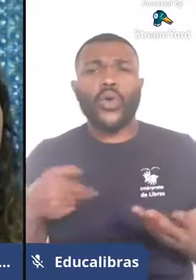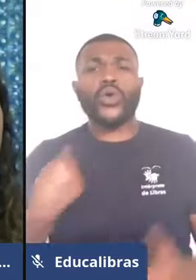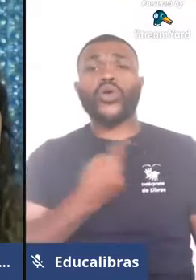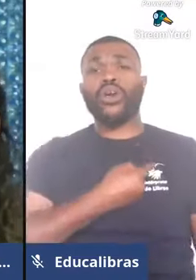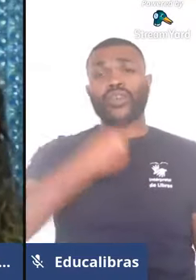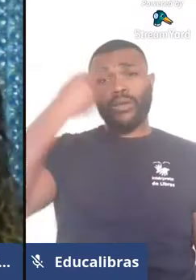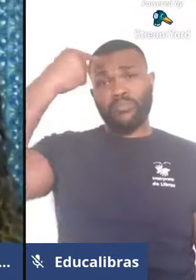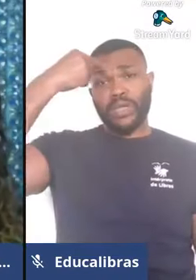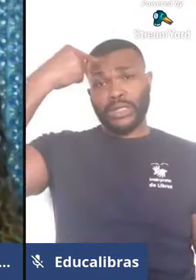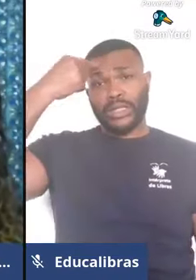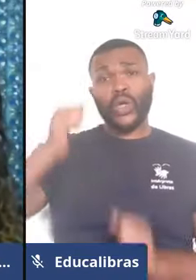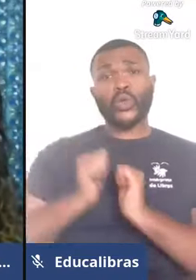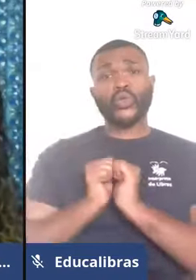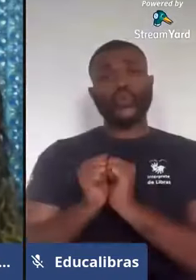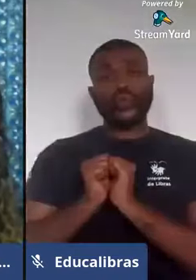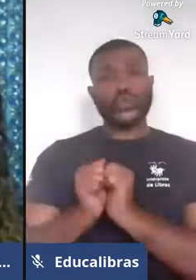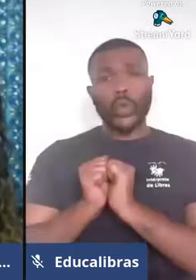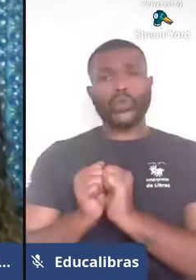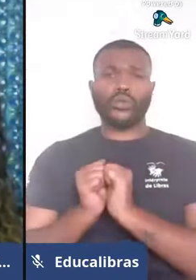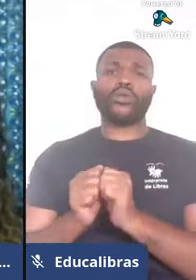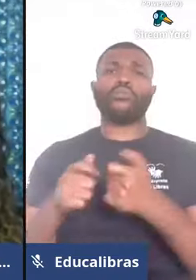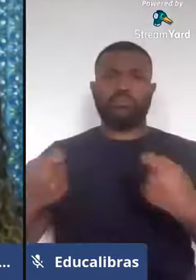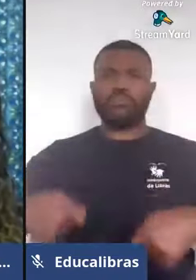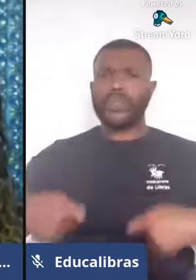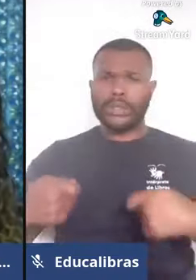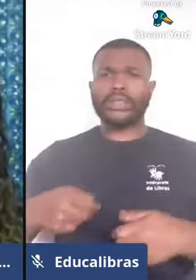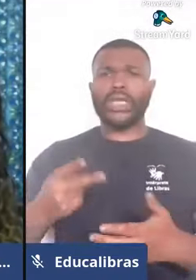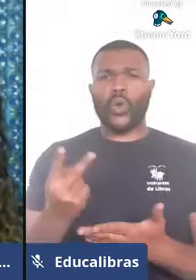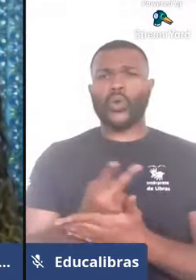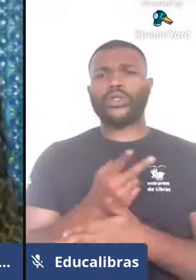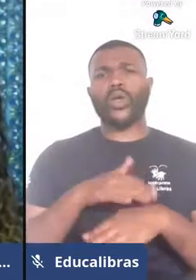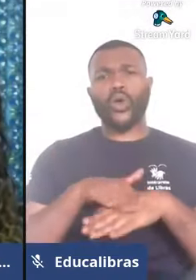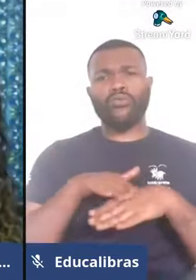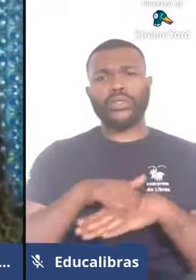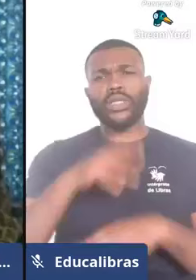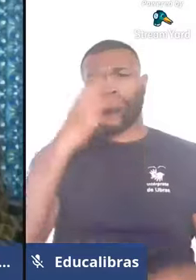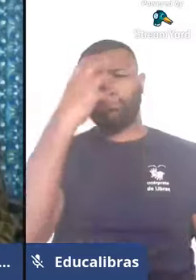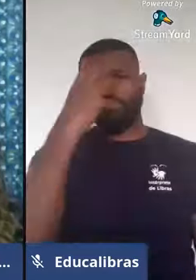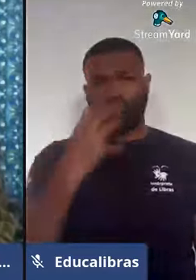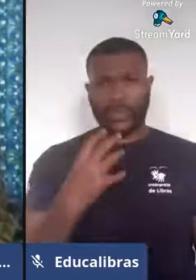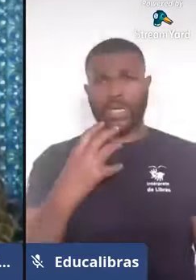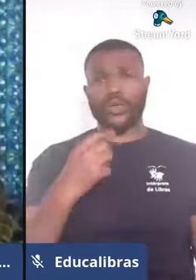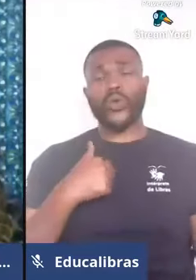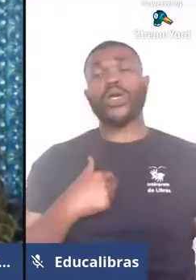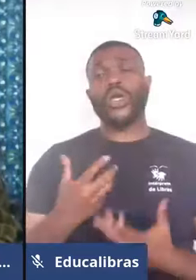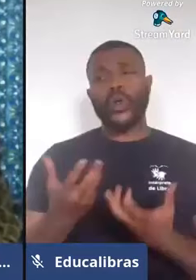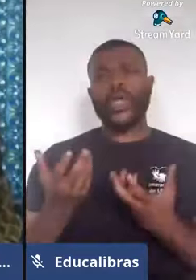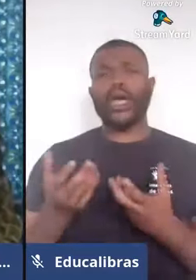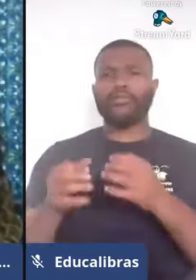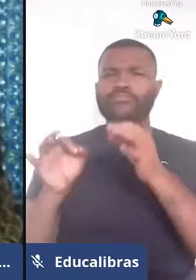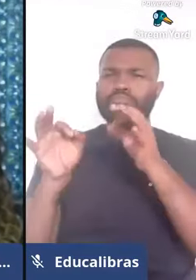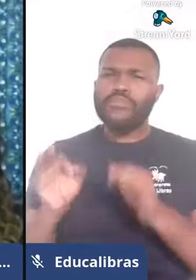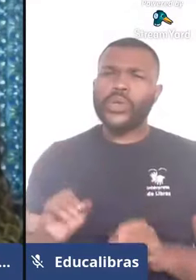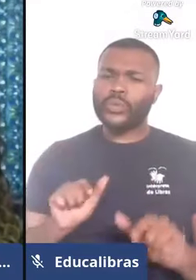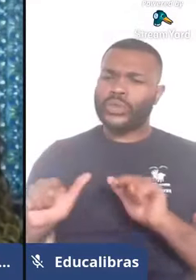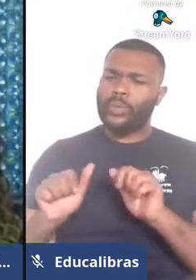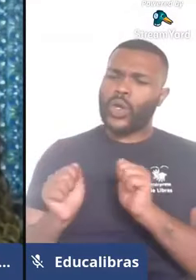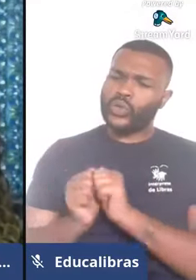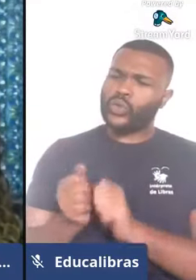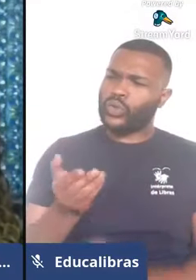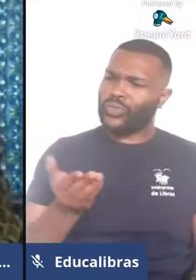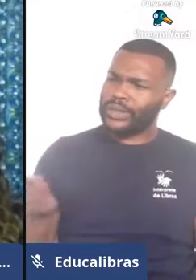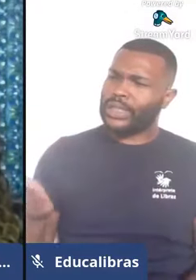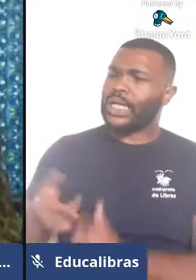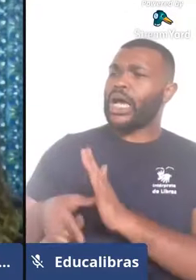coisa, mas não vamos deixar passar, não. Vamos falar sério, porque eu quero, com certeza, trabalhar com vocês antes do final da